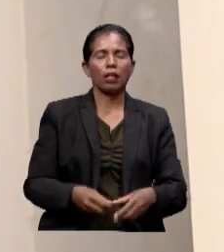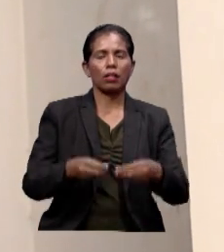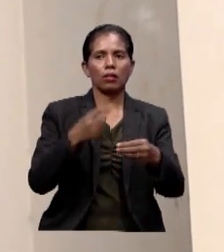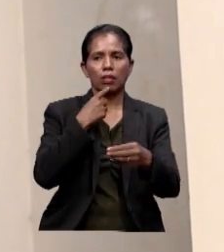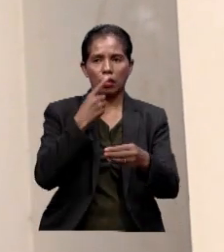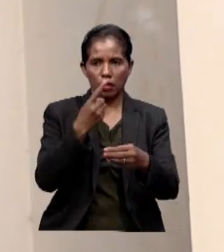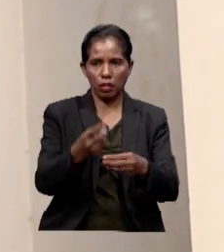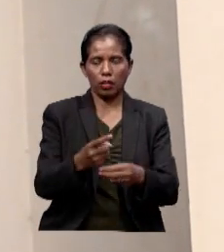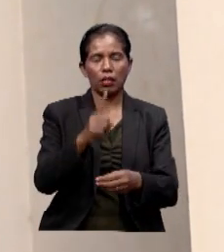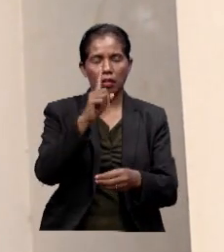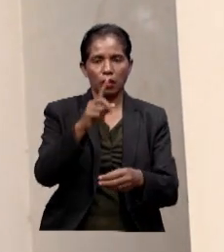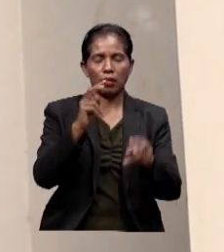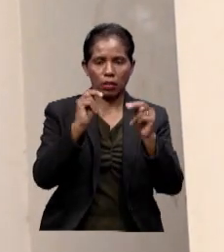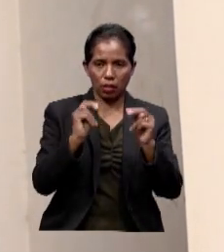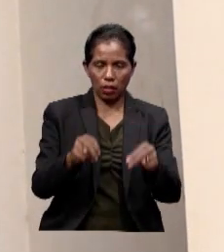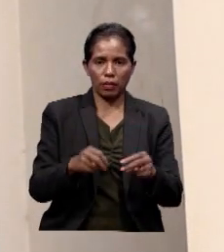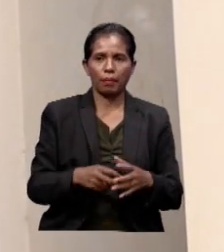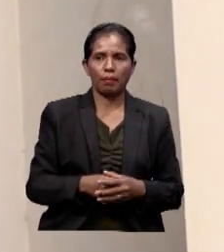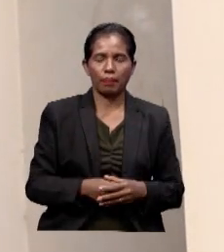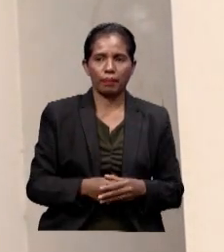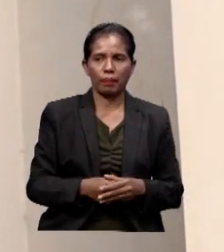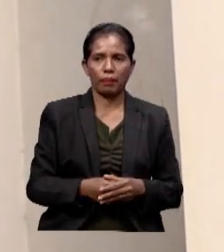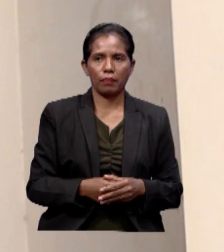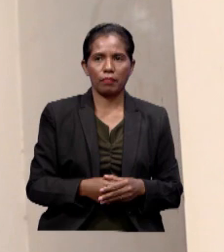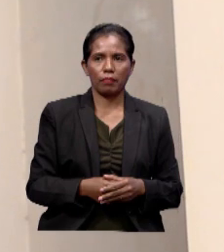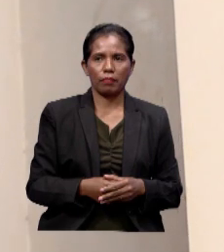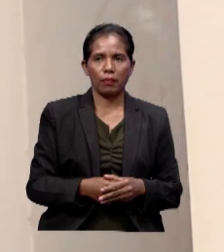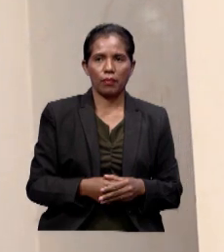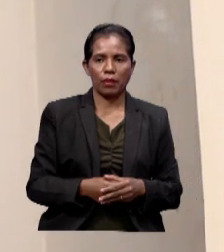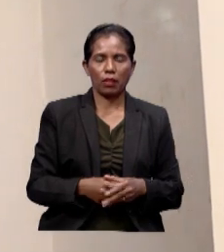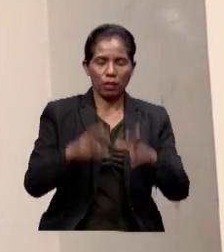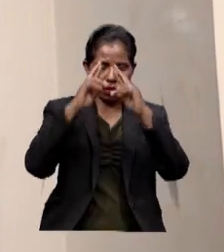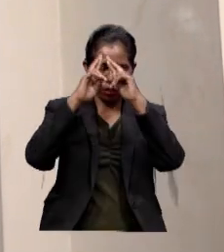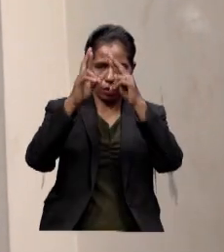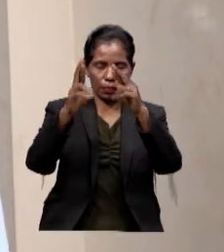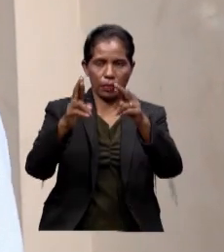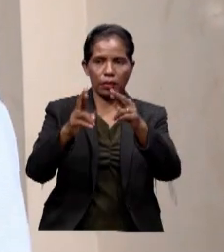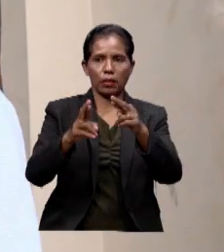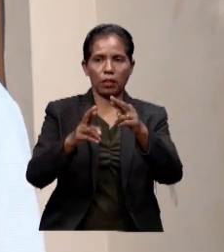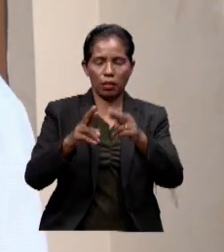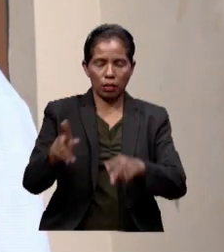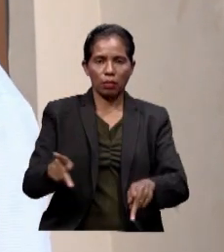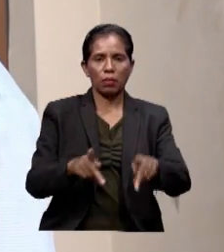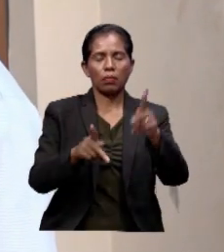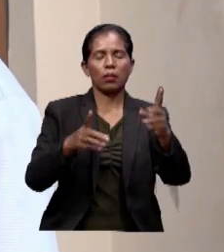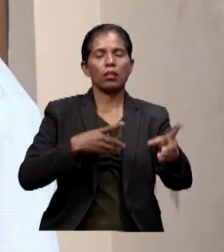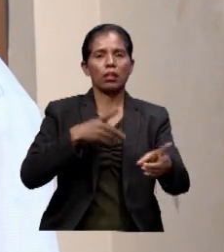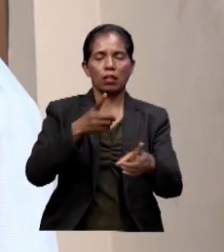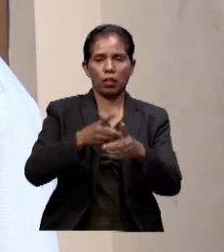A integridade, e demais tem que será respeita o público e direito à